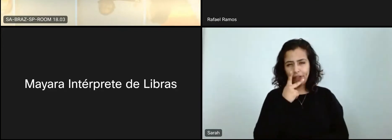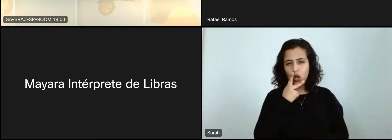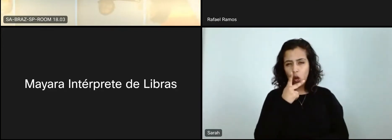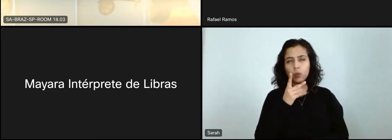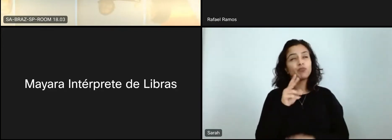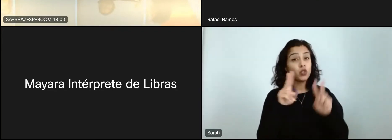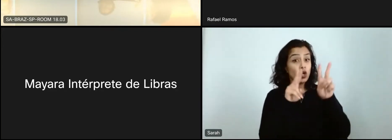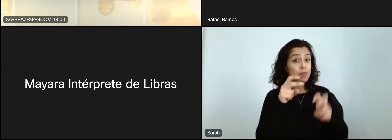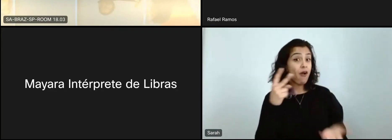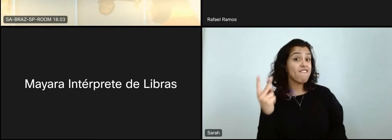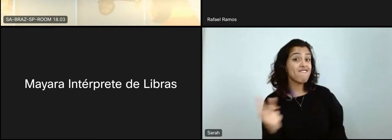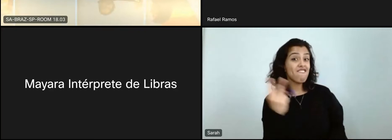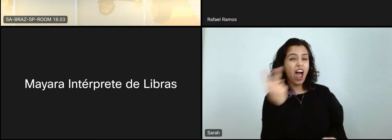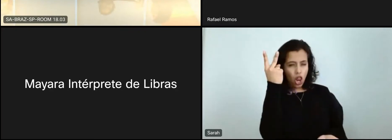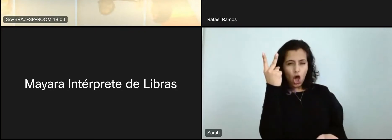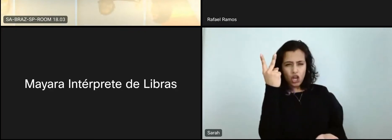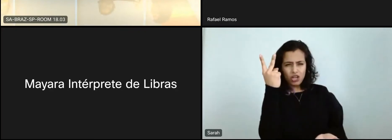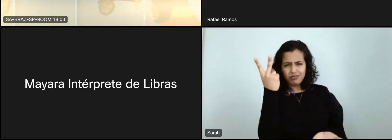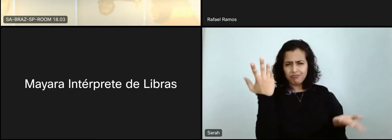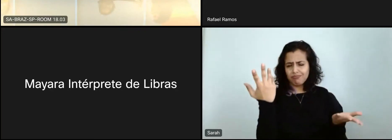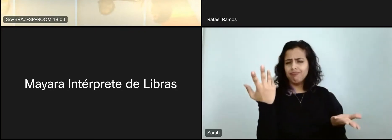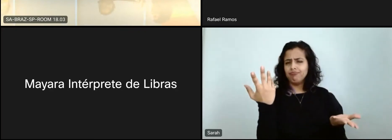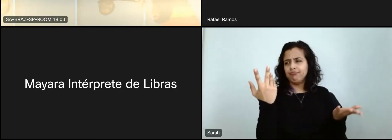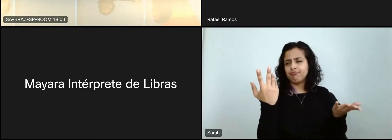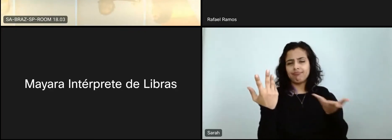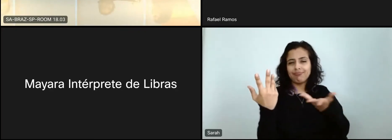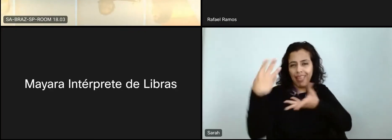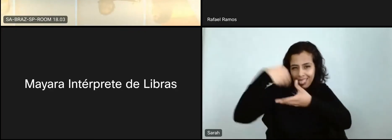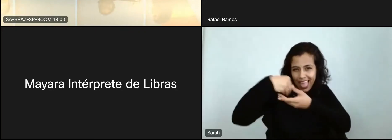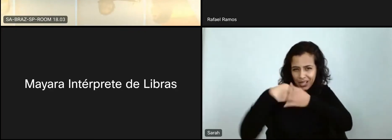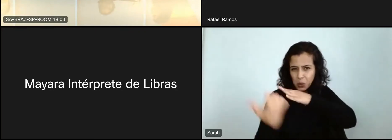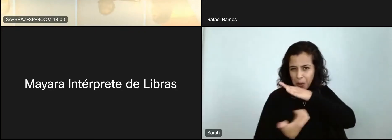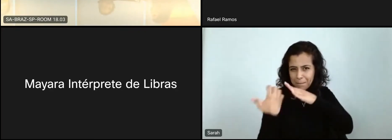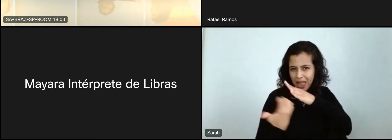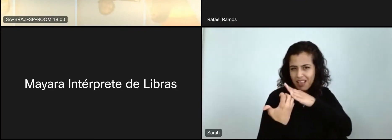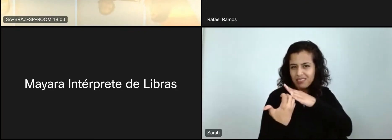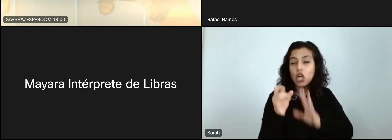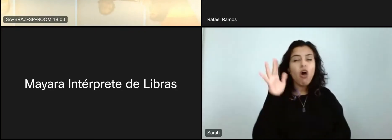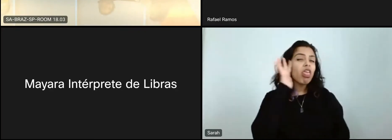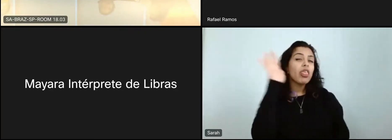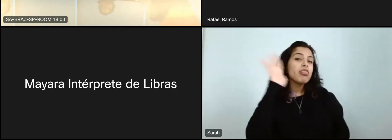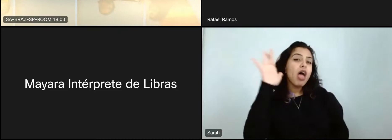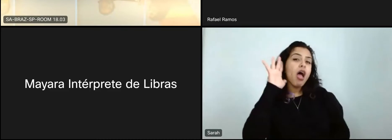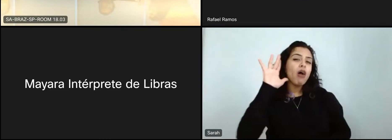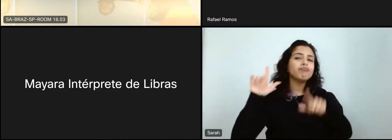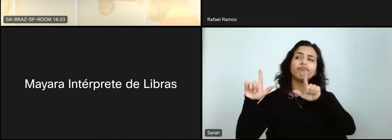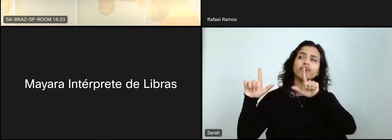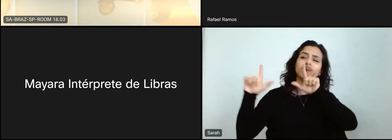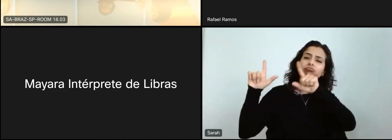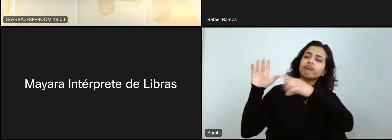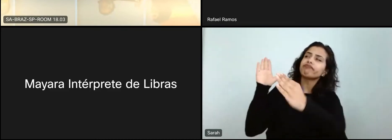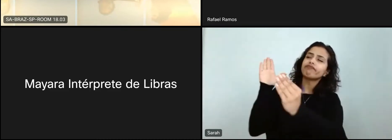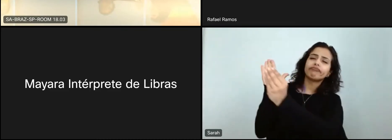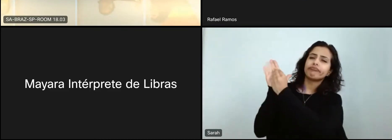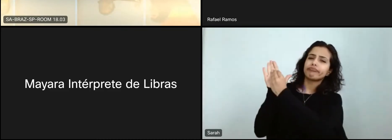para eles não ficarem pregados na parede. E eu acho que isso liga muito com o vídeo que a gente colocou no começo. Como